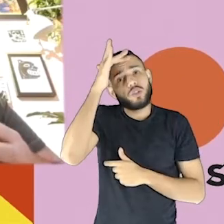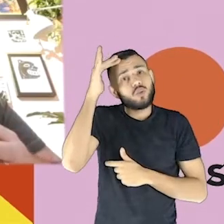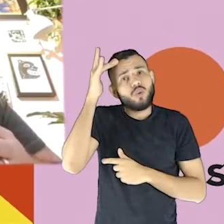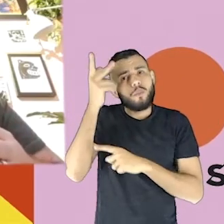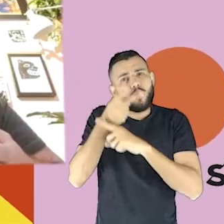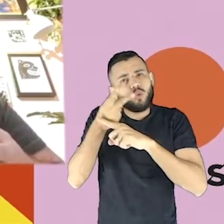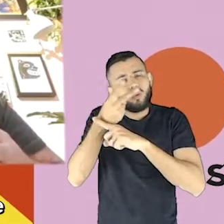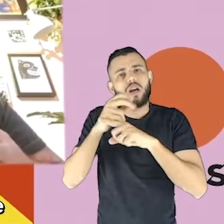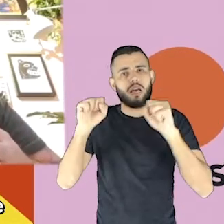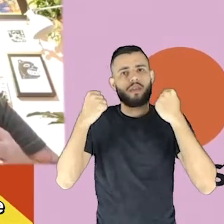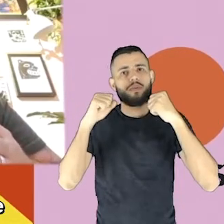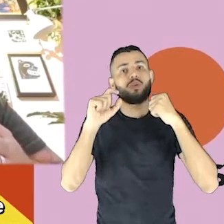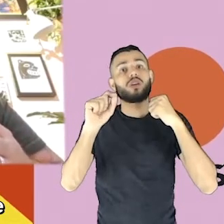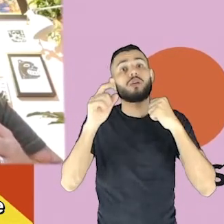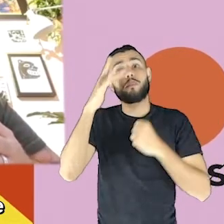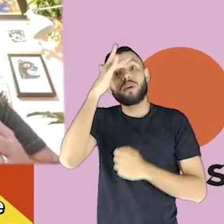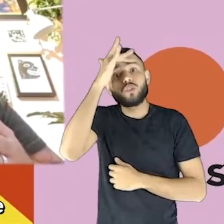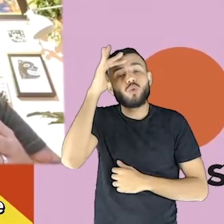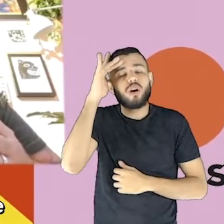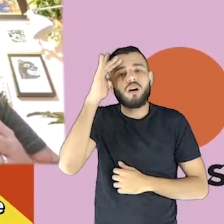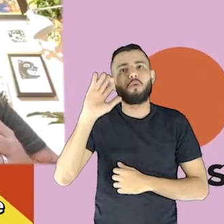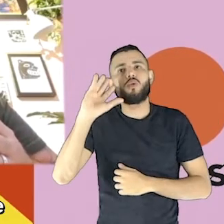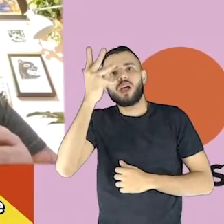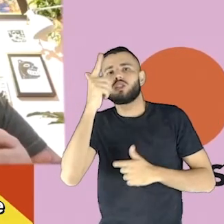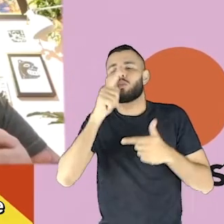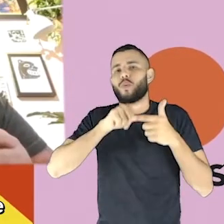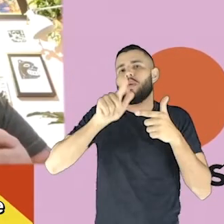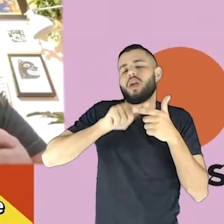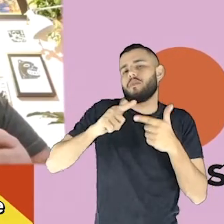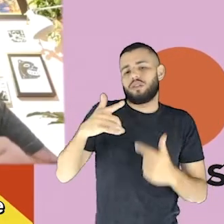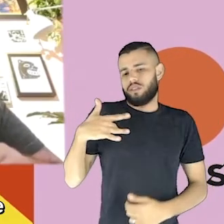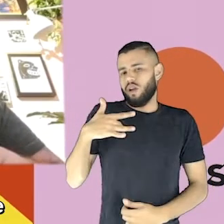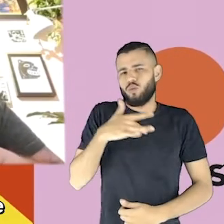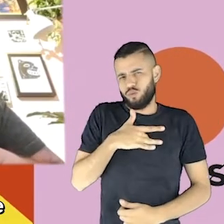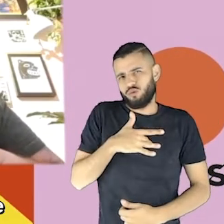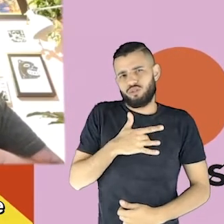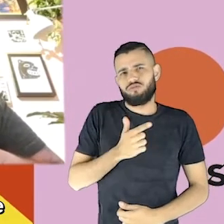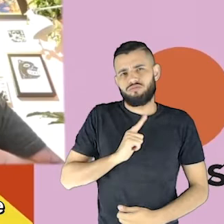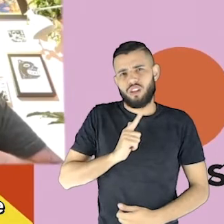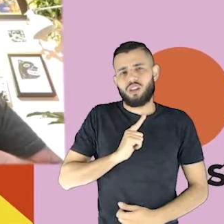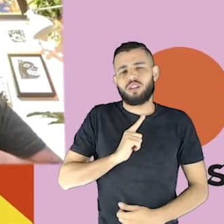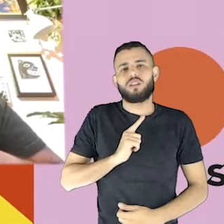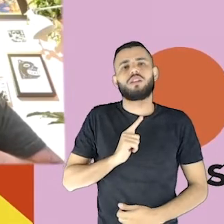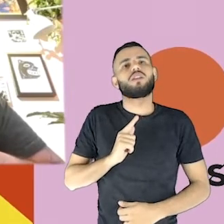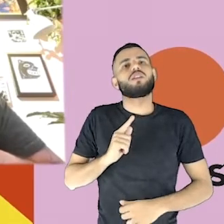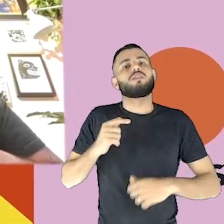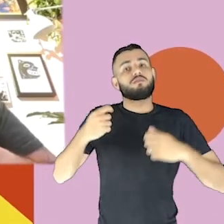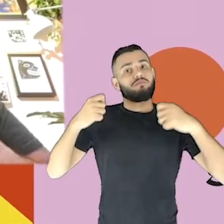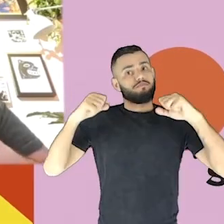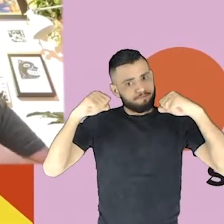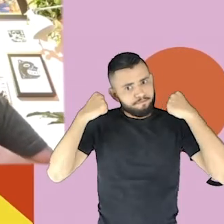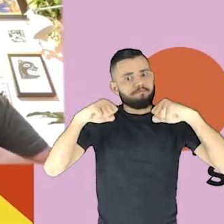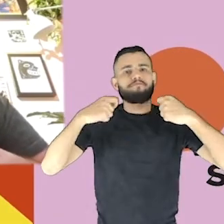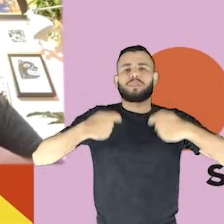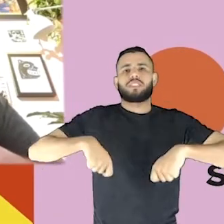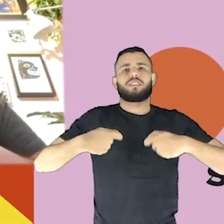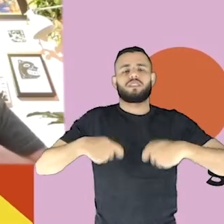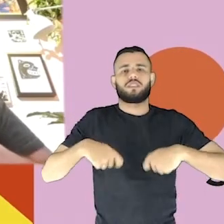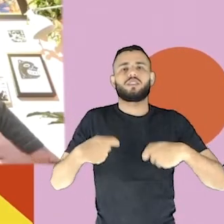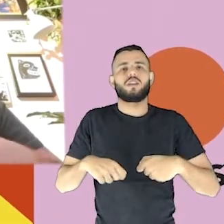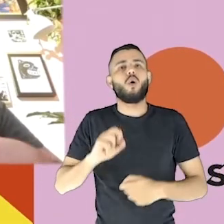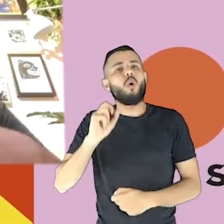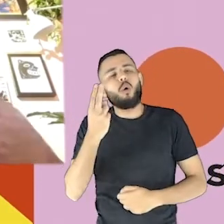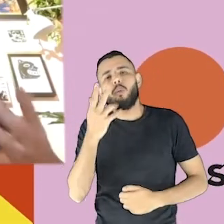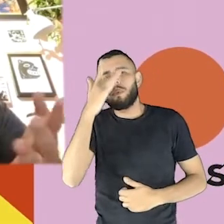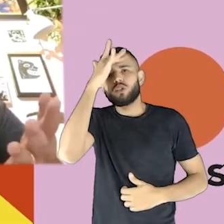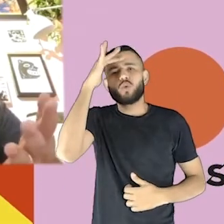procurando academias hoje, na verdade, são pessoas que estão passando por algum problema, às vezes, de saúde, e que precisa de uma atividade física,